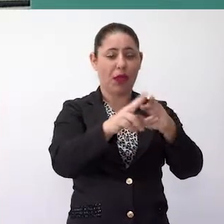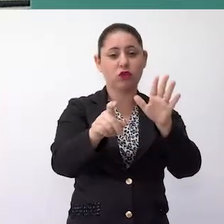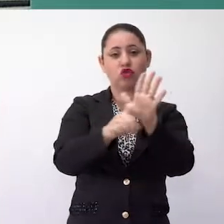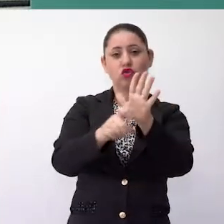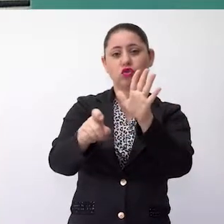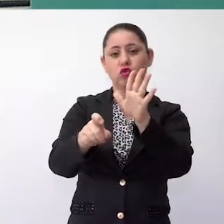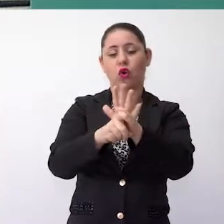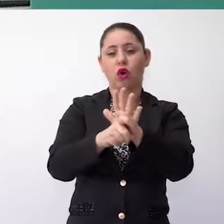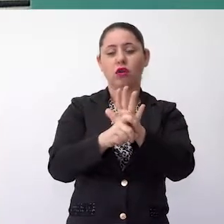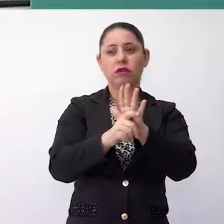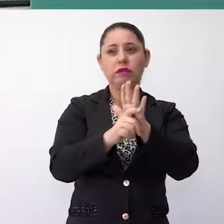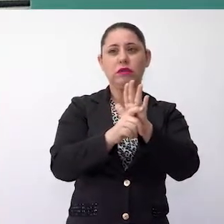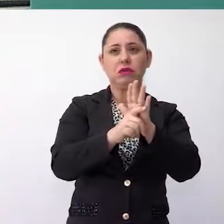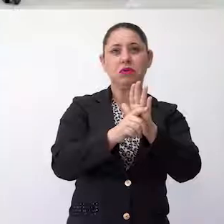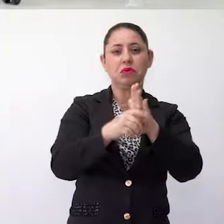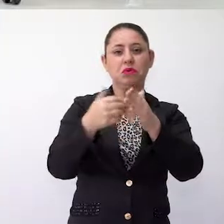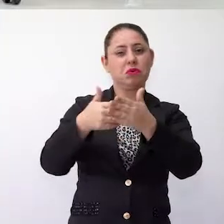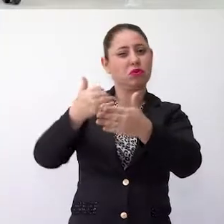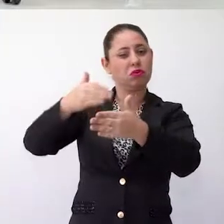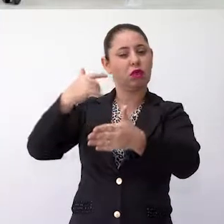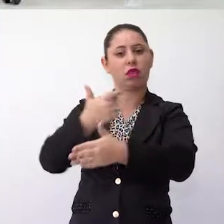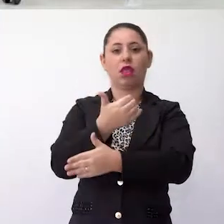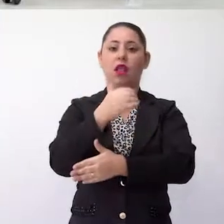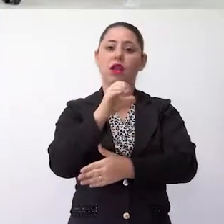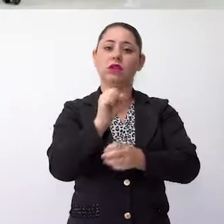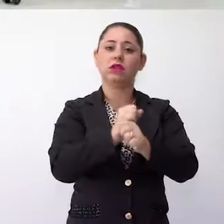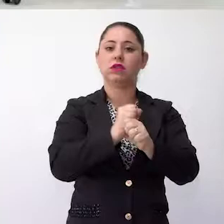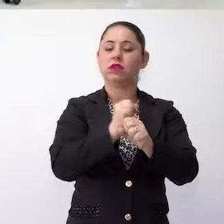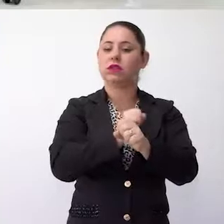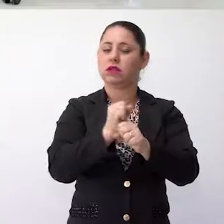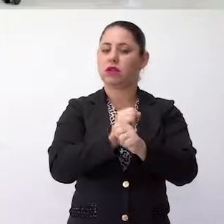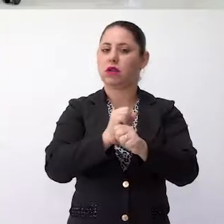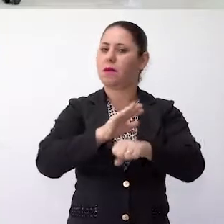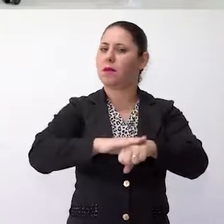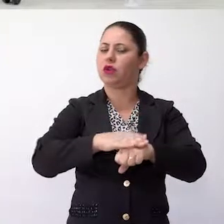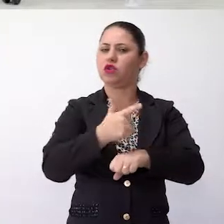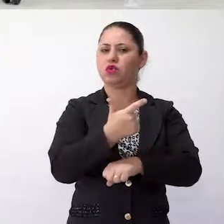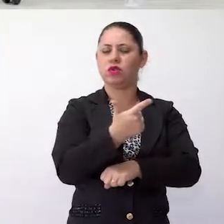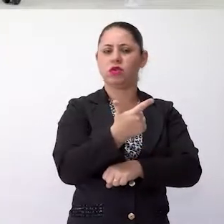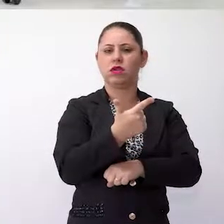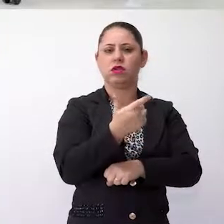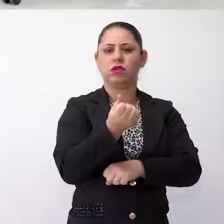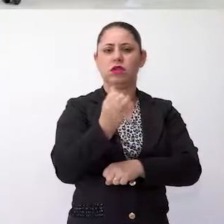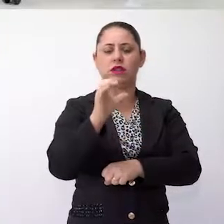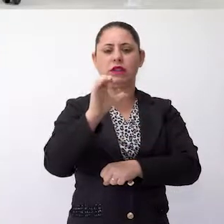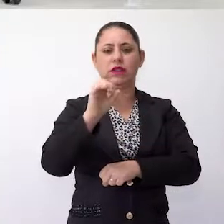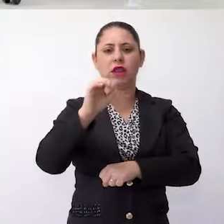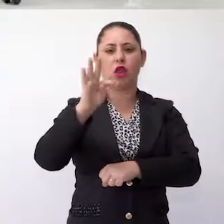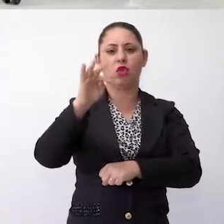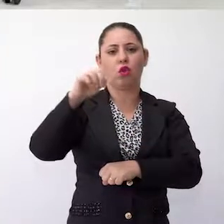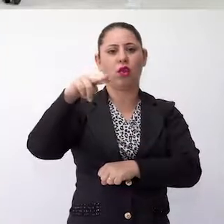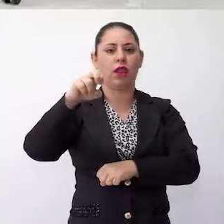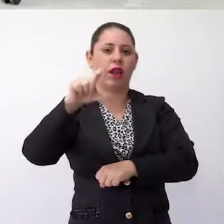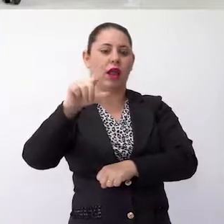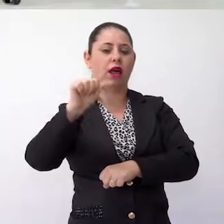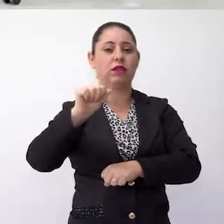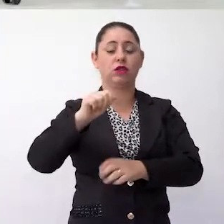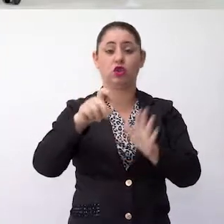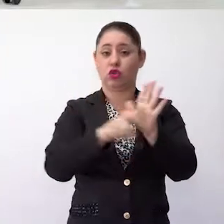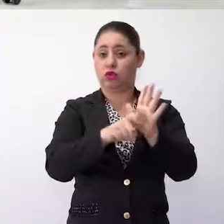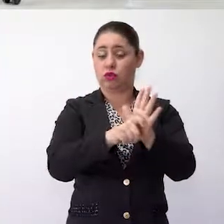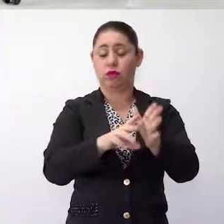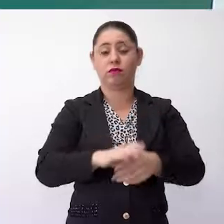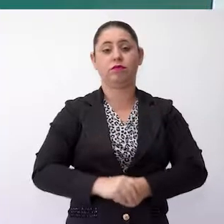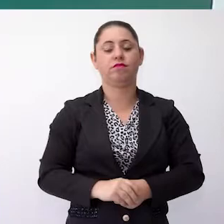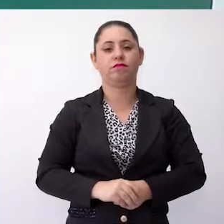drogas nos últimos 10 anos. Então, realmente, um volume muito expressivo, são mais de 260 toneladas de drogas. Muito bem.